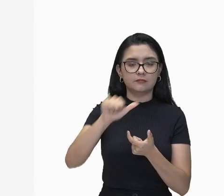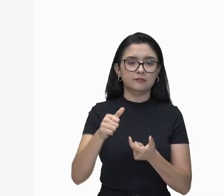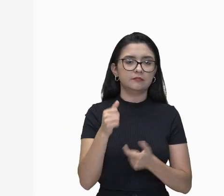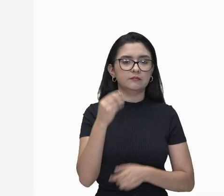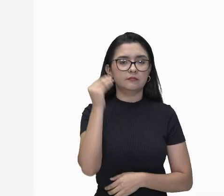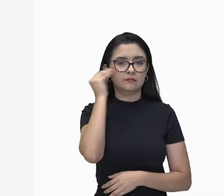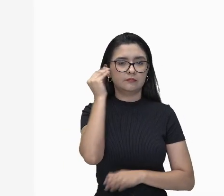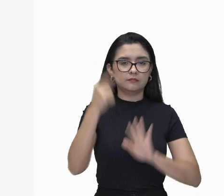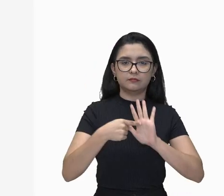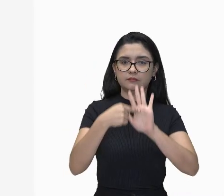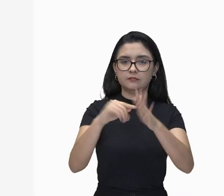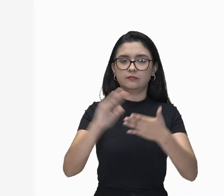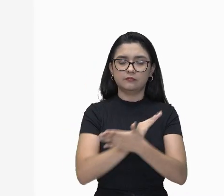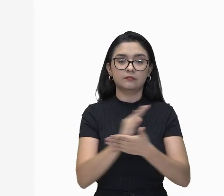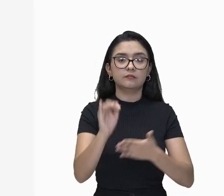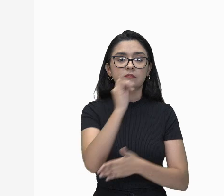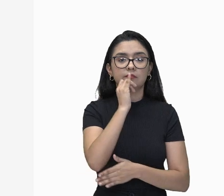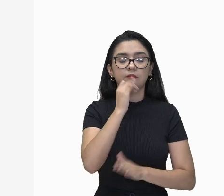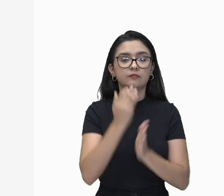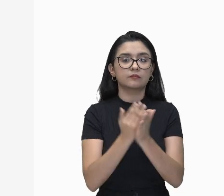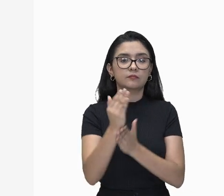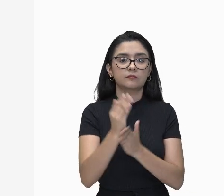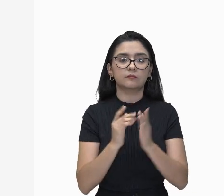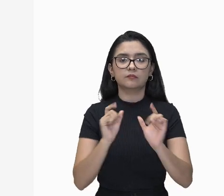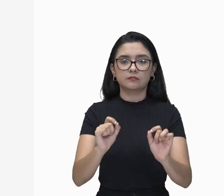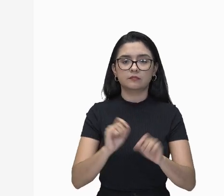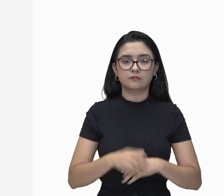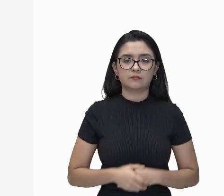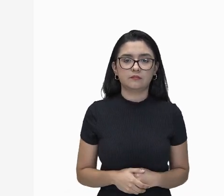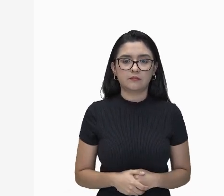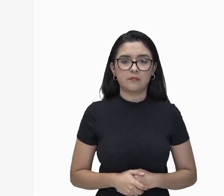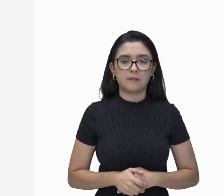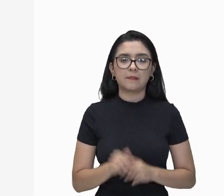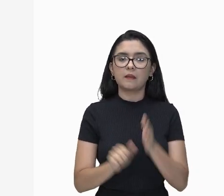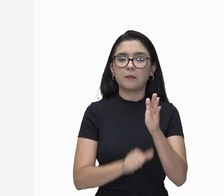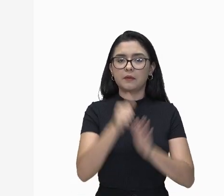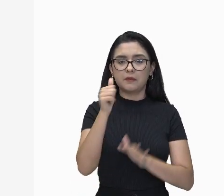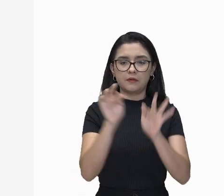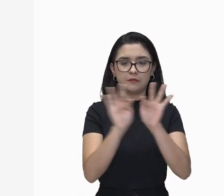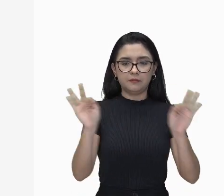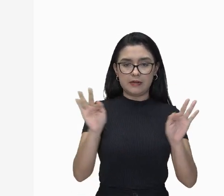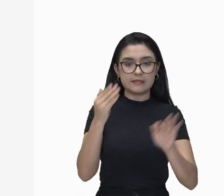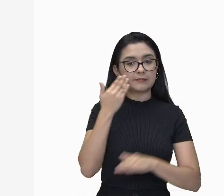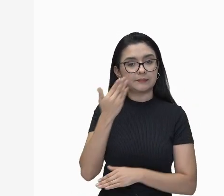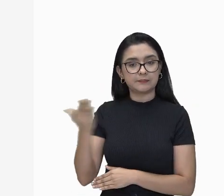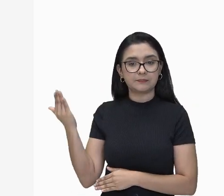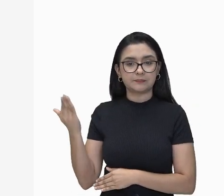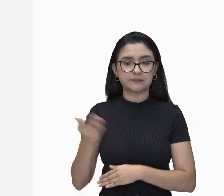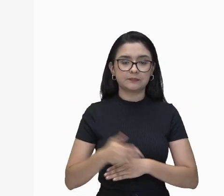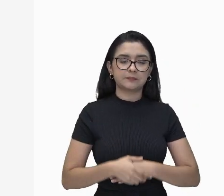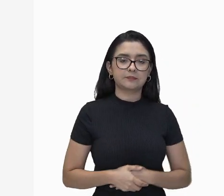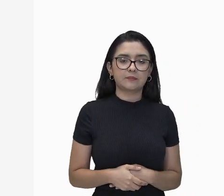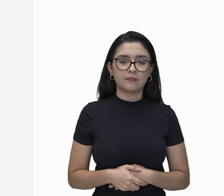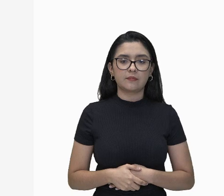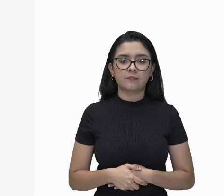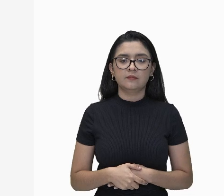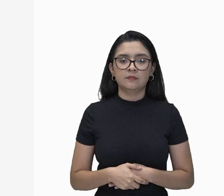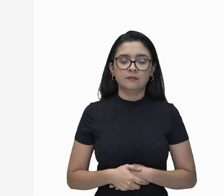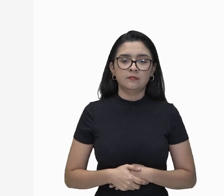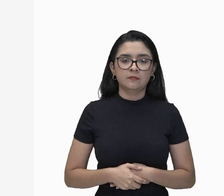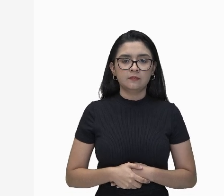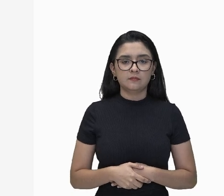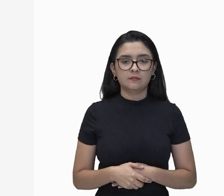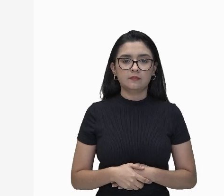exemplos. Aqui nós começamos com essa primeira frase, esse primeiro exemplo. Recuerdo que